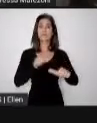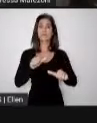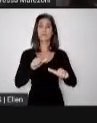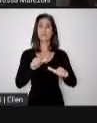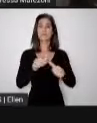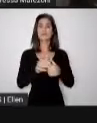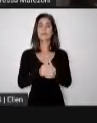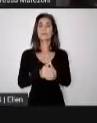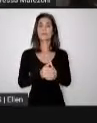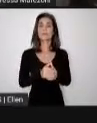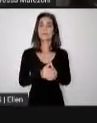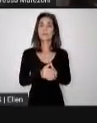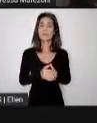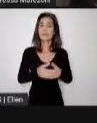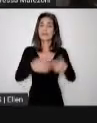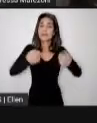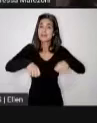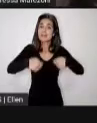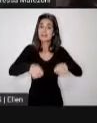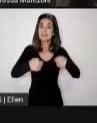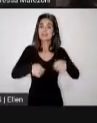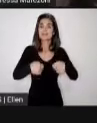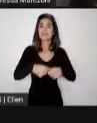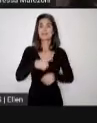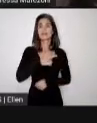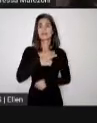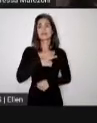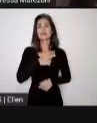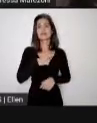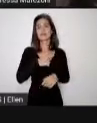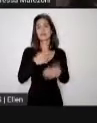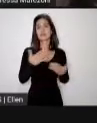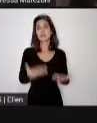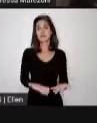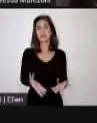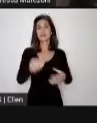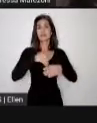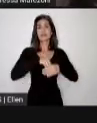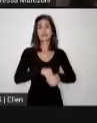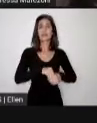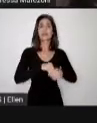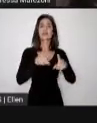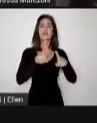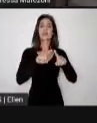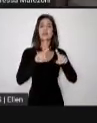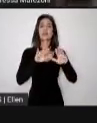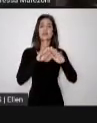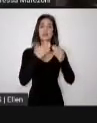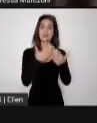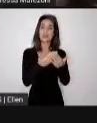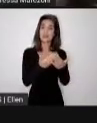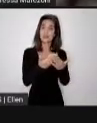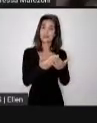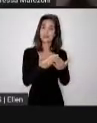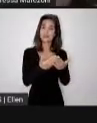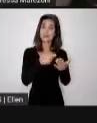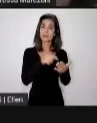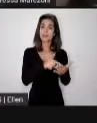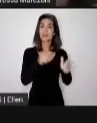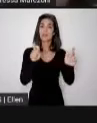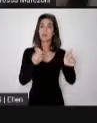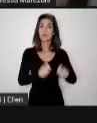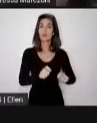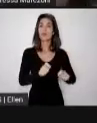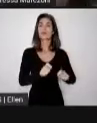que eram necessárias nos sistemas e nas redes de ensino para que as escolas se tornassem, então,